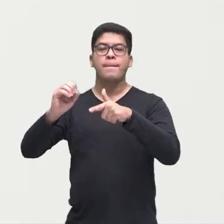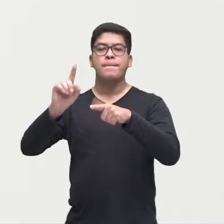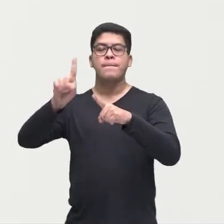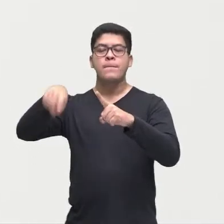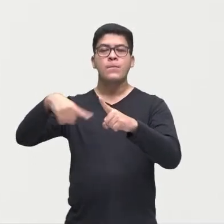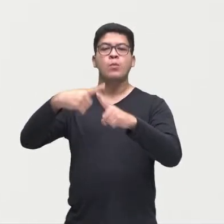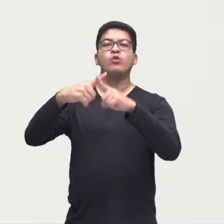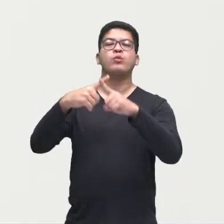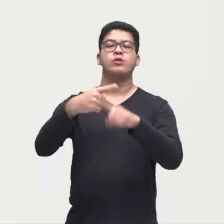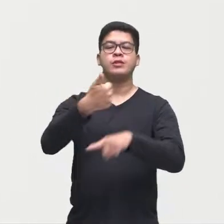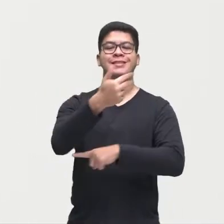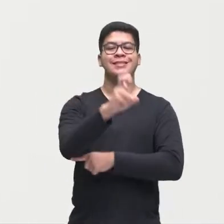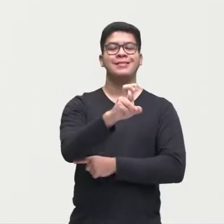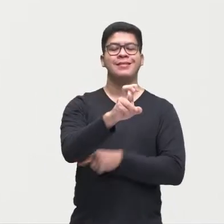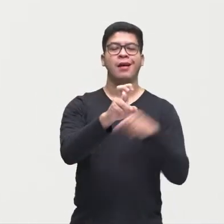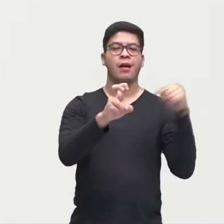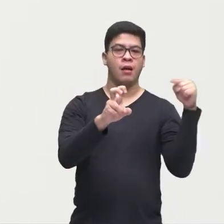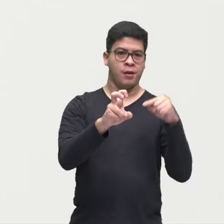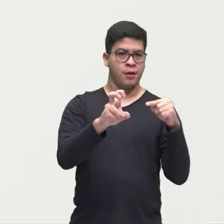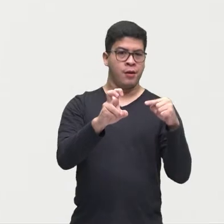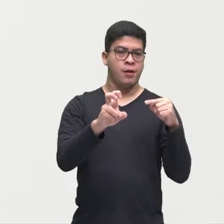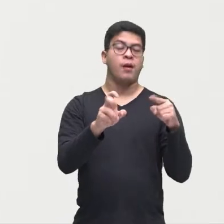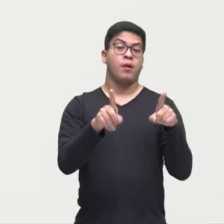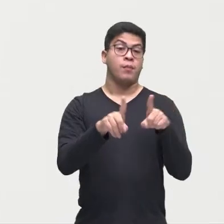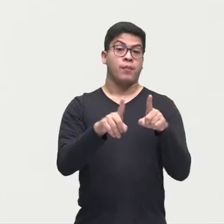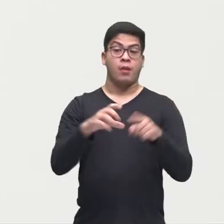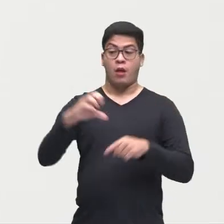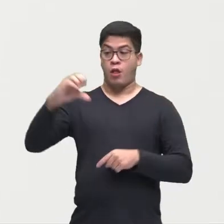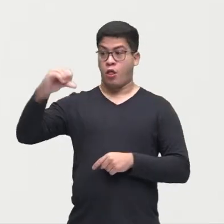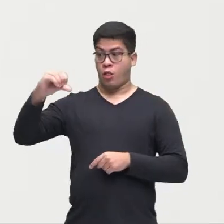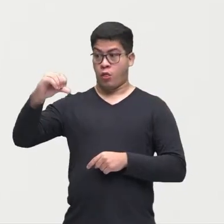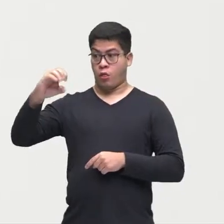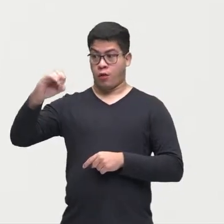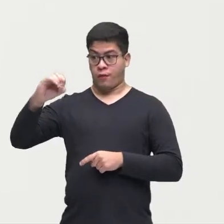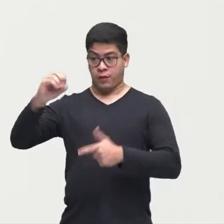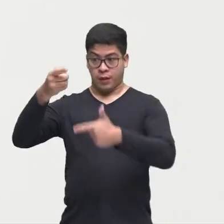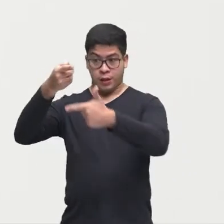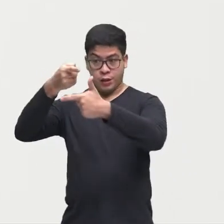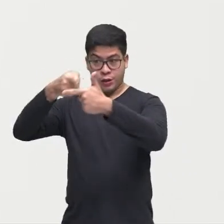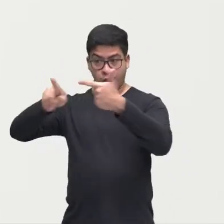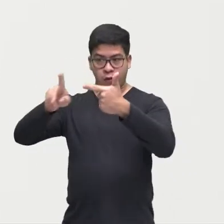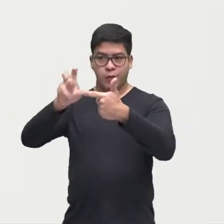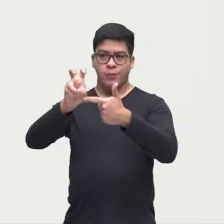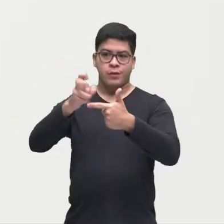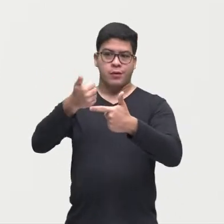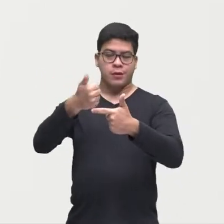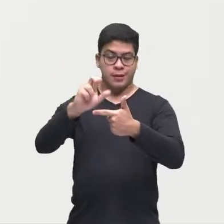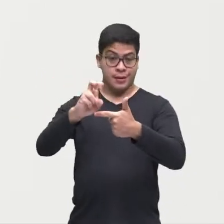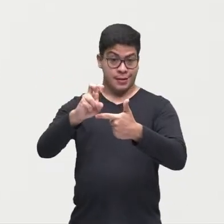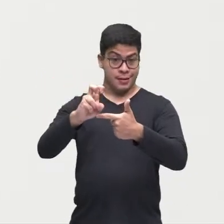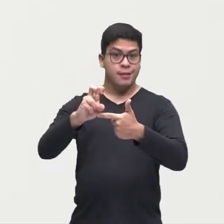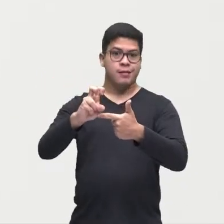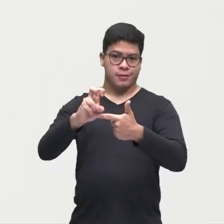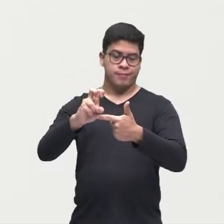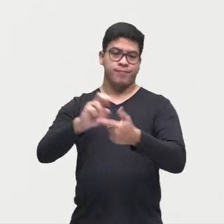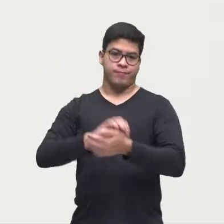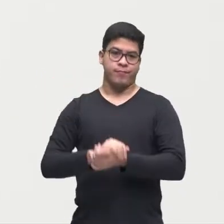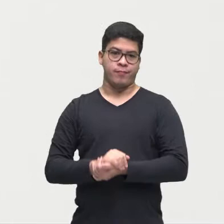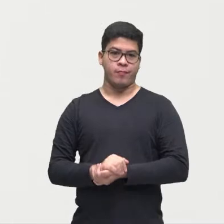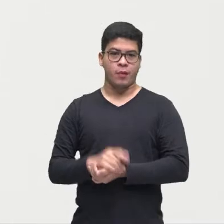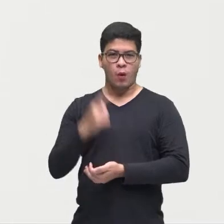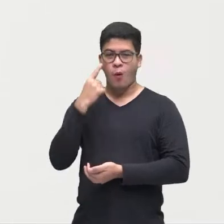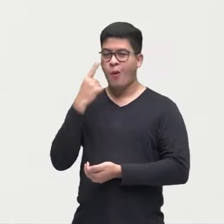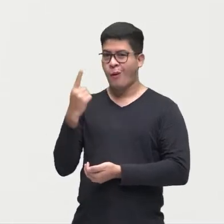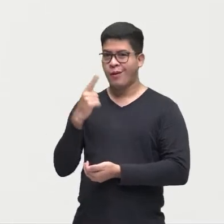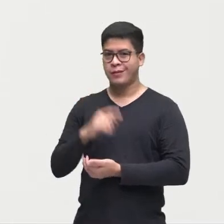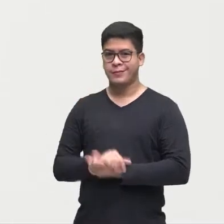é múltiplo de 15. Basta eu dividir o 90 por 15. Vejam que a divisão aqui, ó, restou